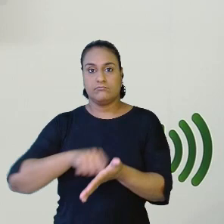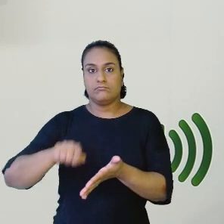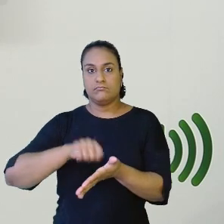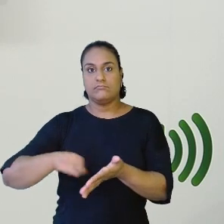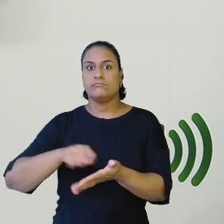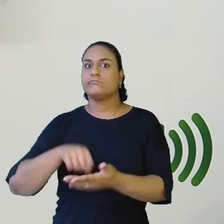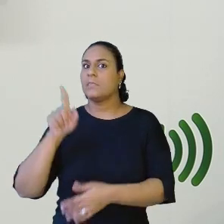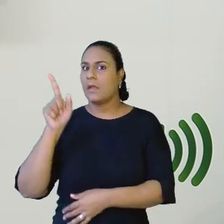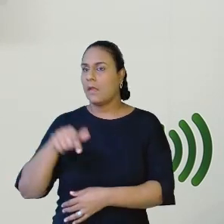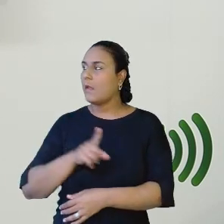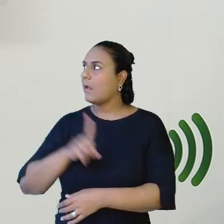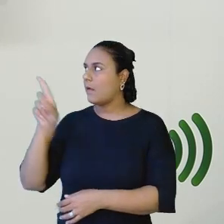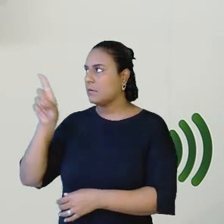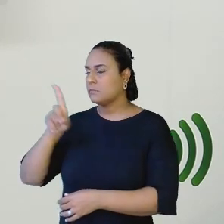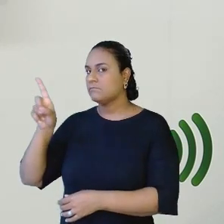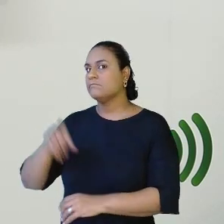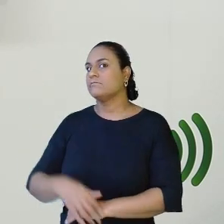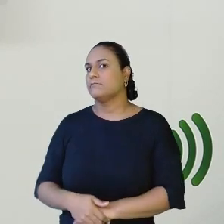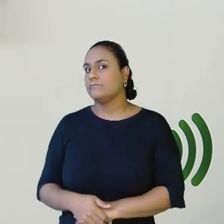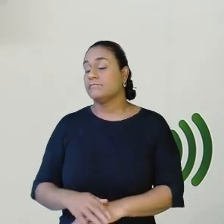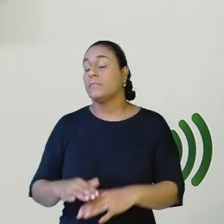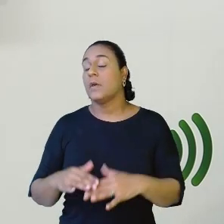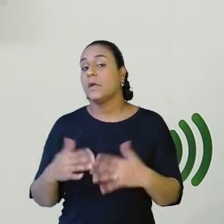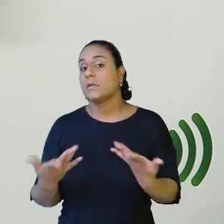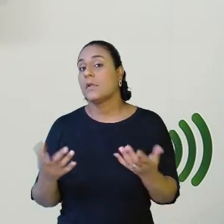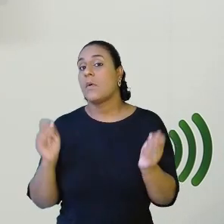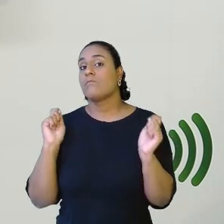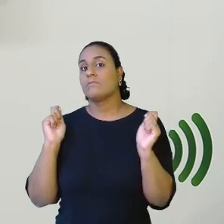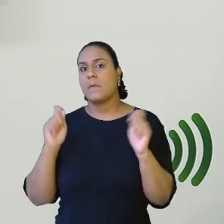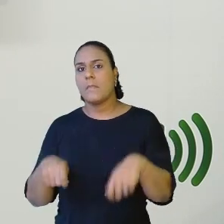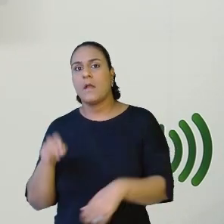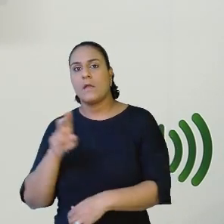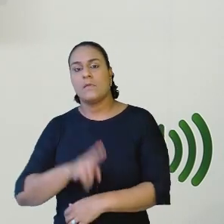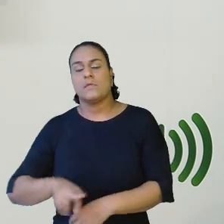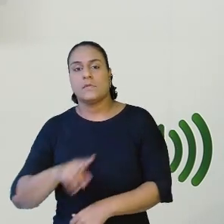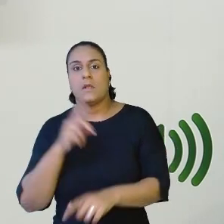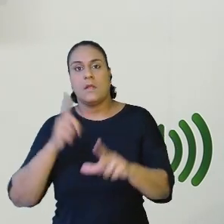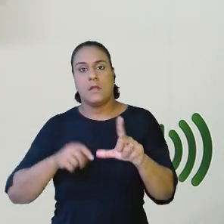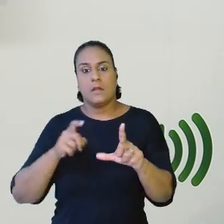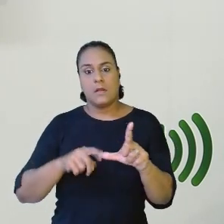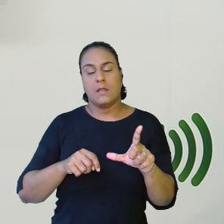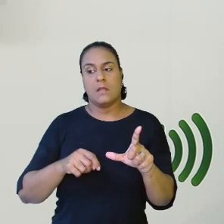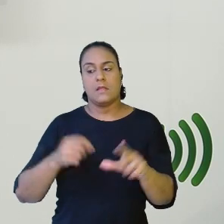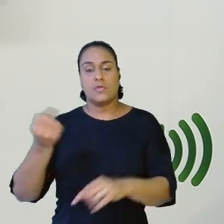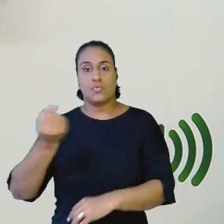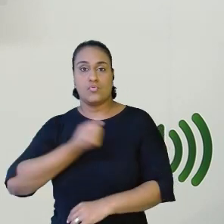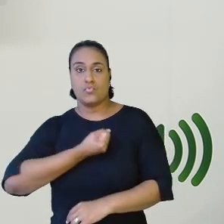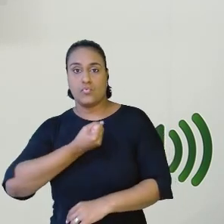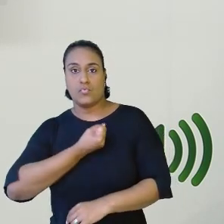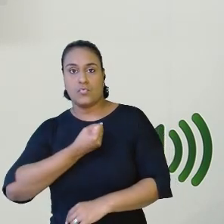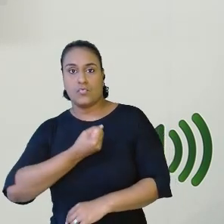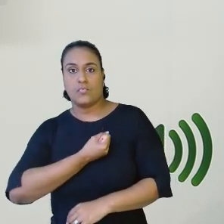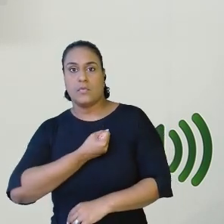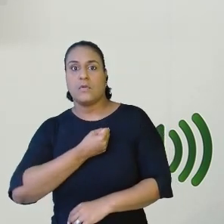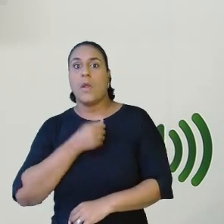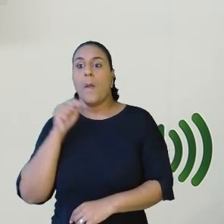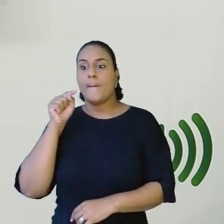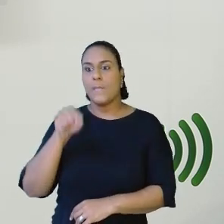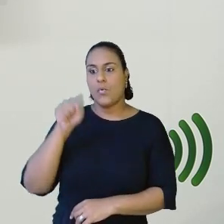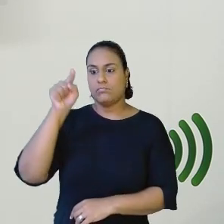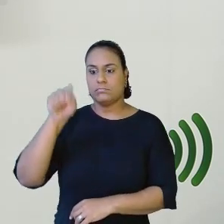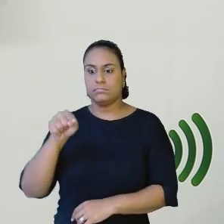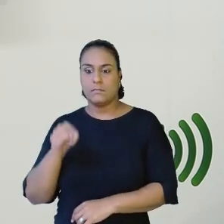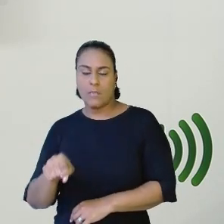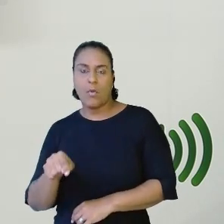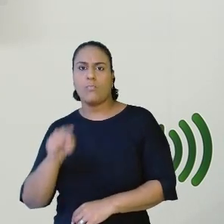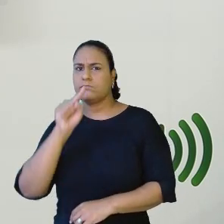um caractere. Então, você pode usar a letra, você pode usar o número, você pode usar sinais de pontuação e você